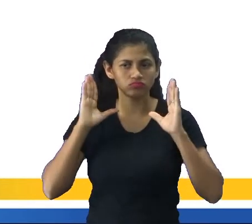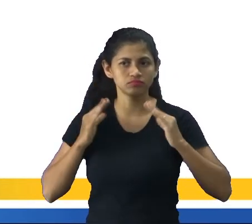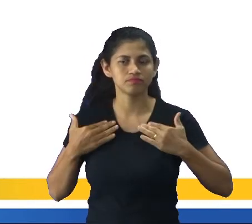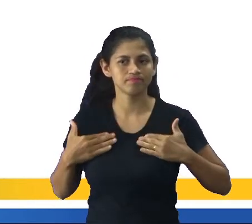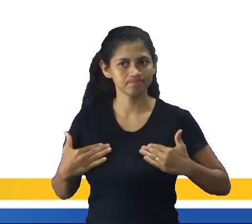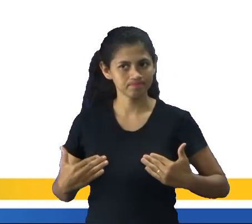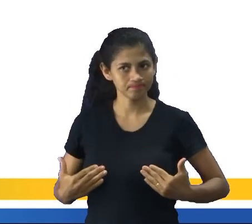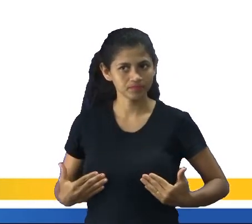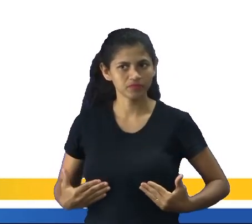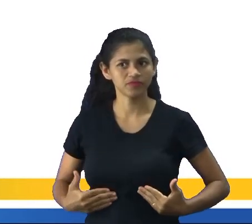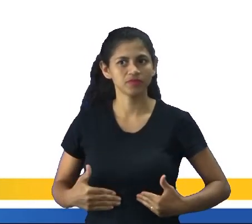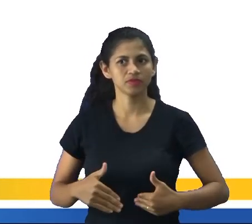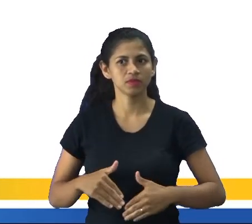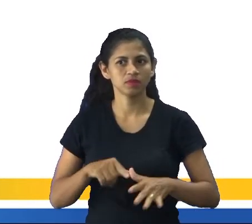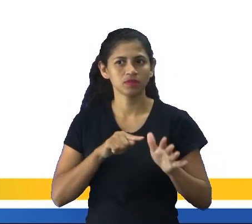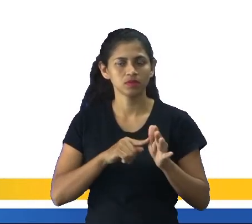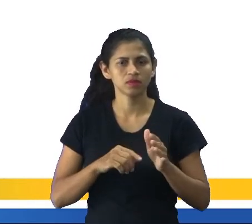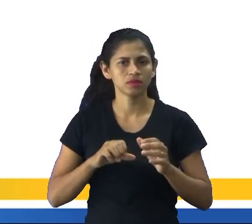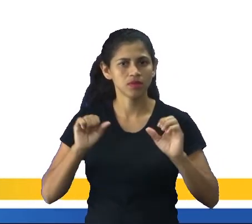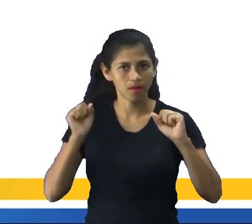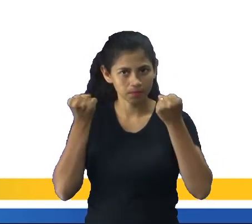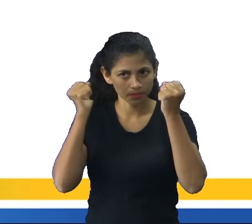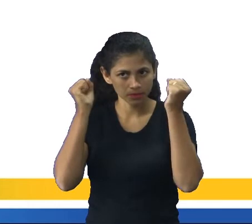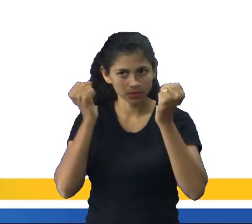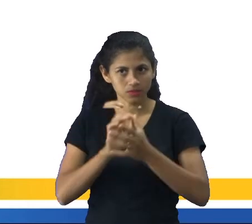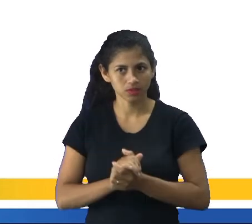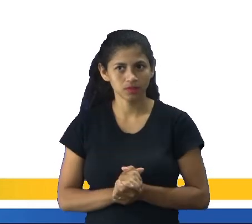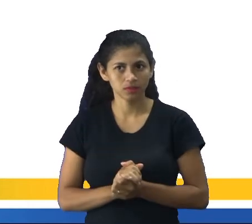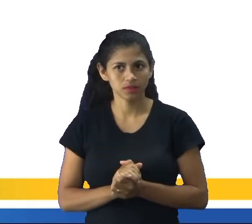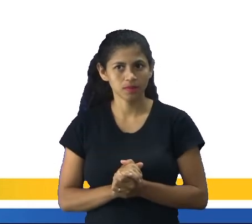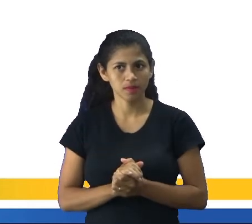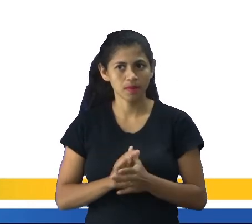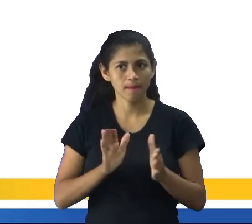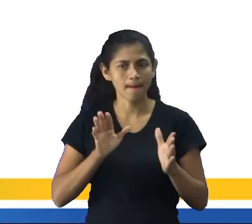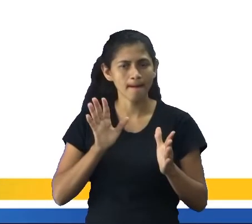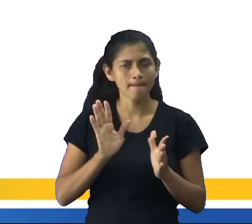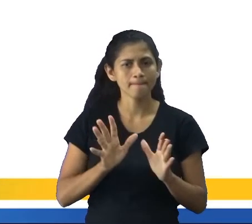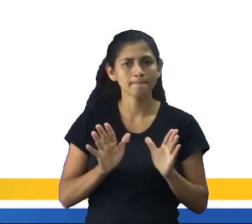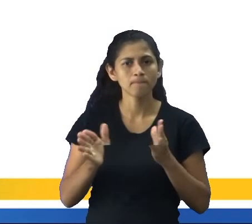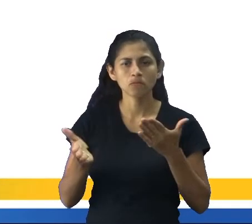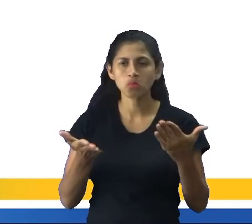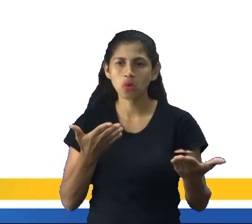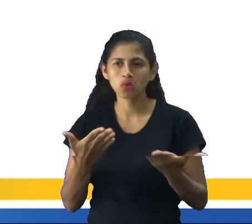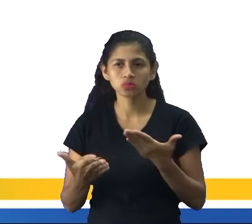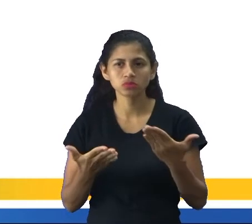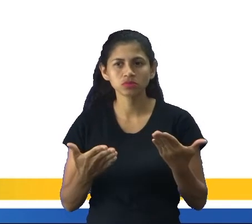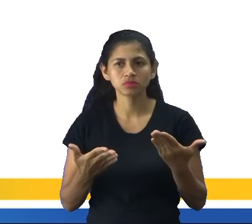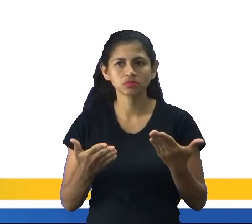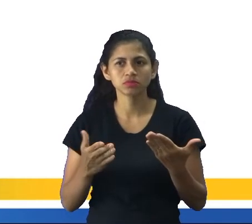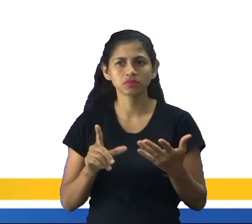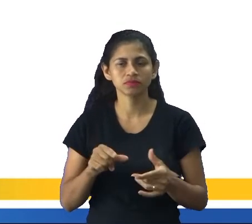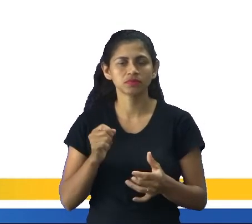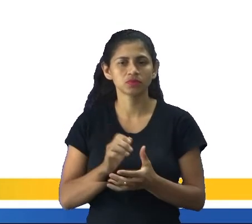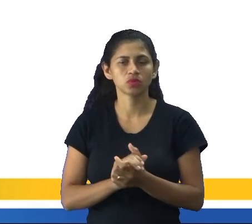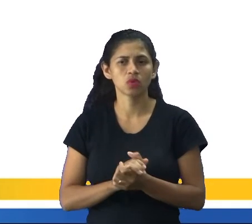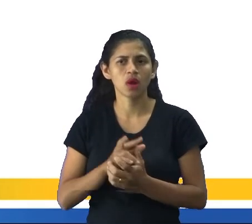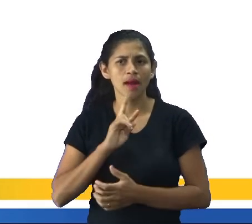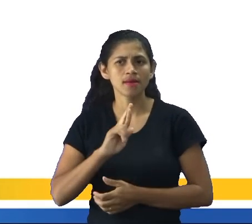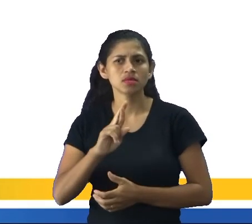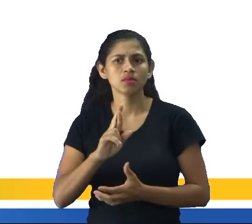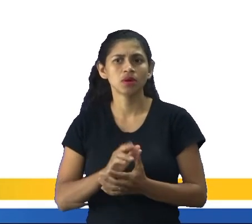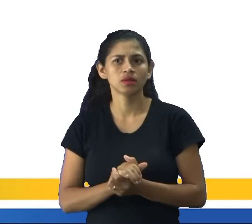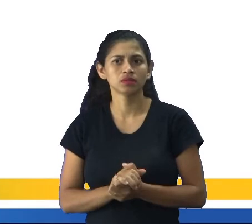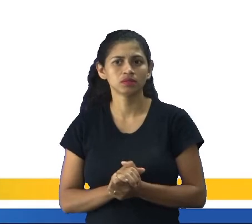praticam. Possibilidade de reinvenção no contexto em que é realizada. Vou passar aqui, eu quero só ver qual é a resposta. 5, 4, 3, 2,